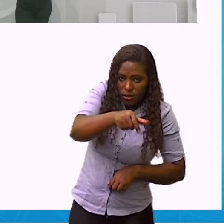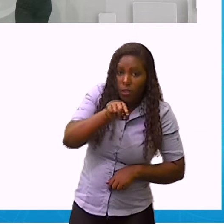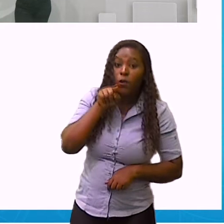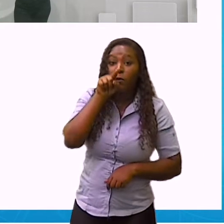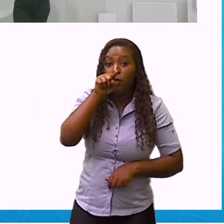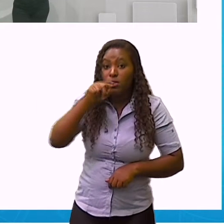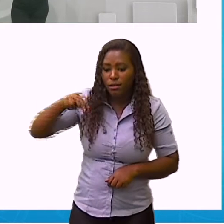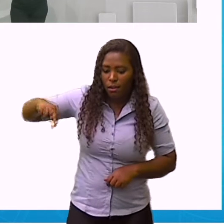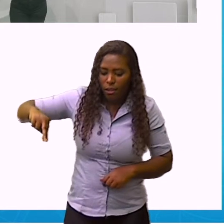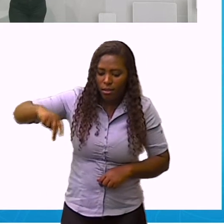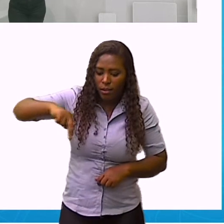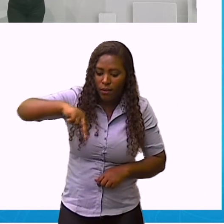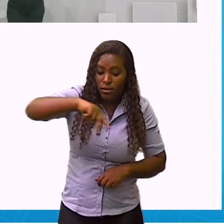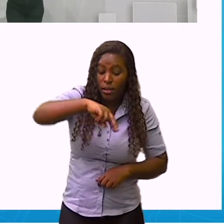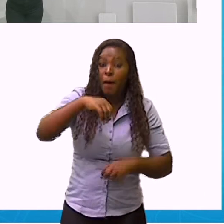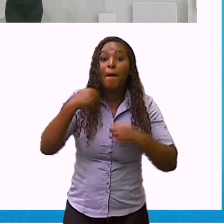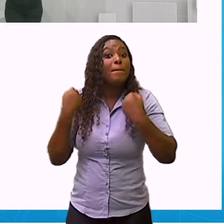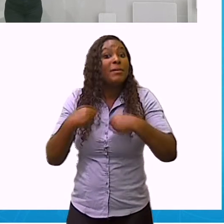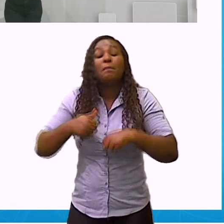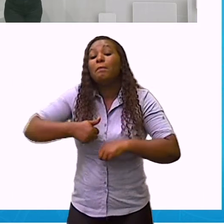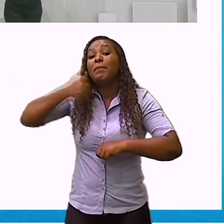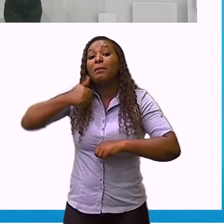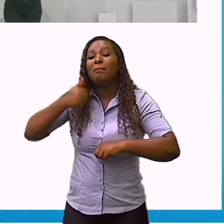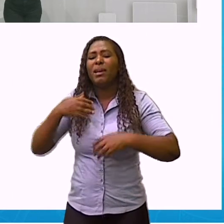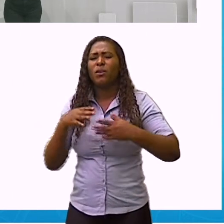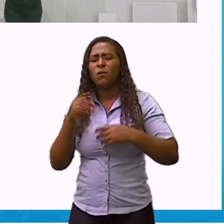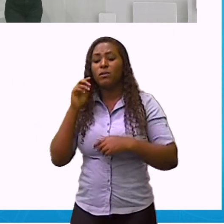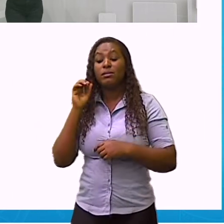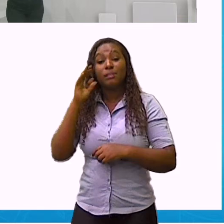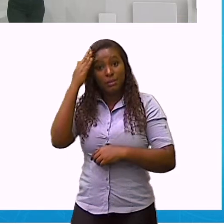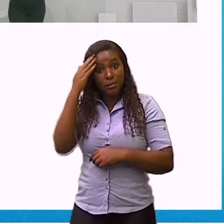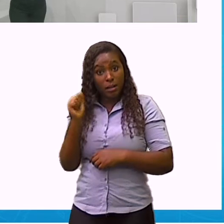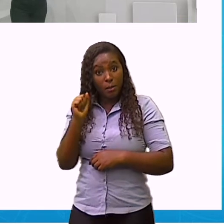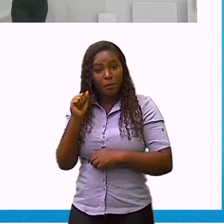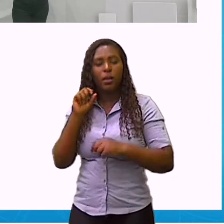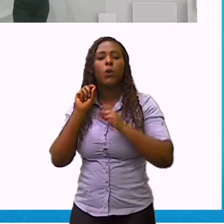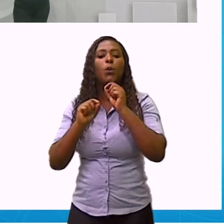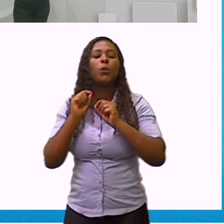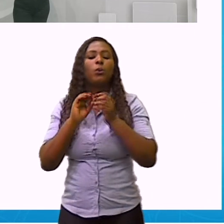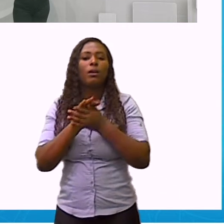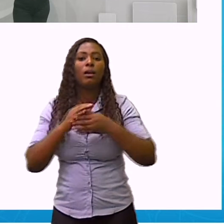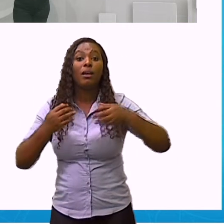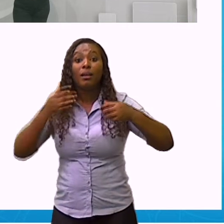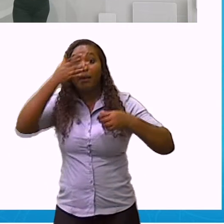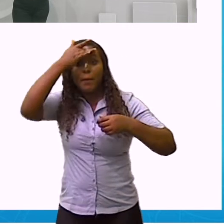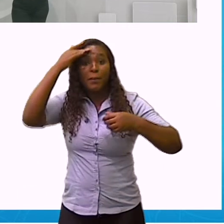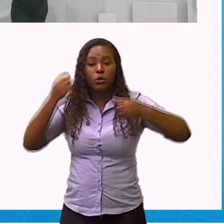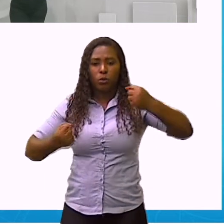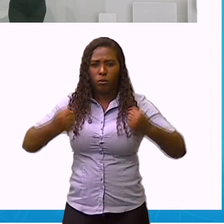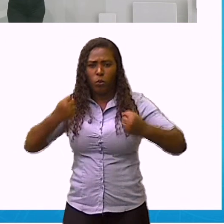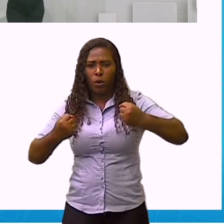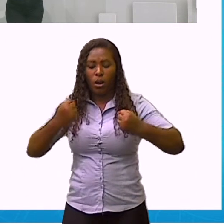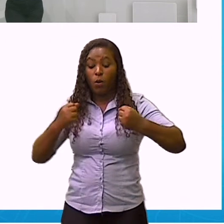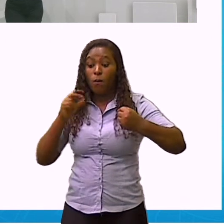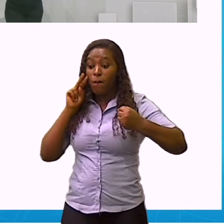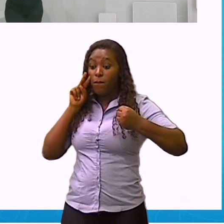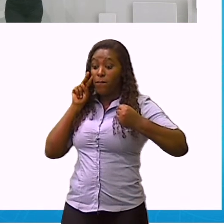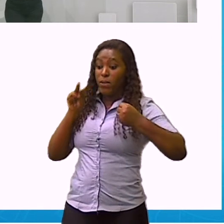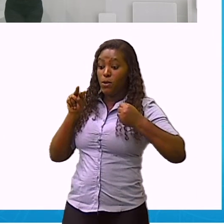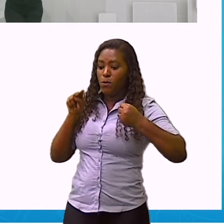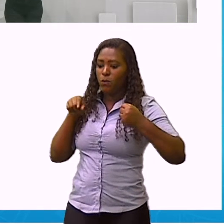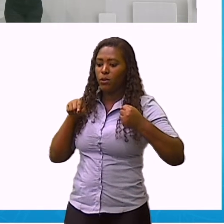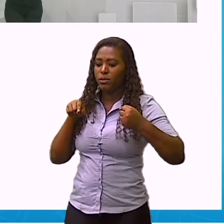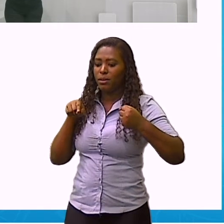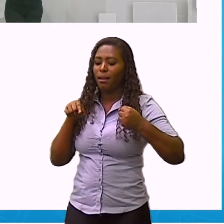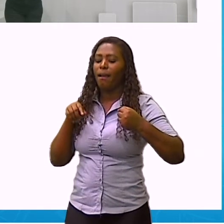Evite a travessia em esquinas e curvas. Vá para um local onde não possui esquinas e curvas, porque é um